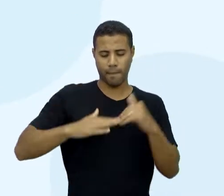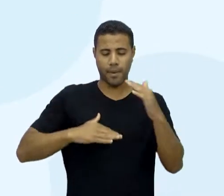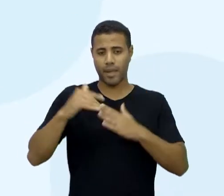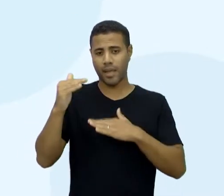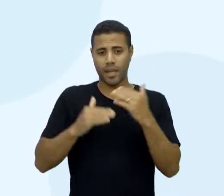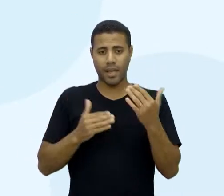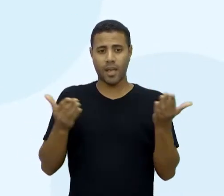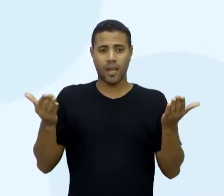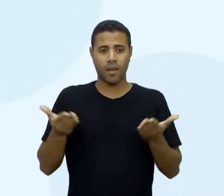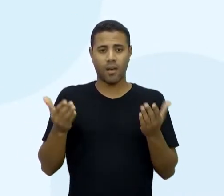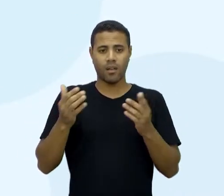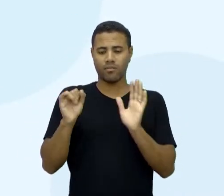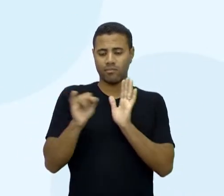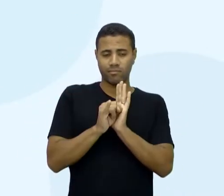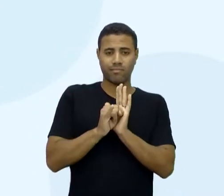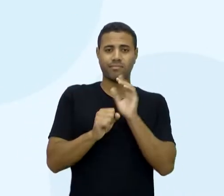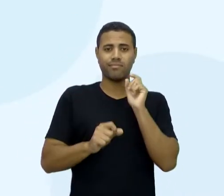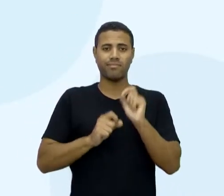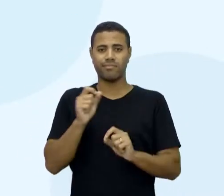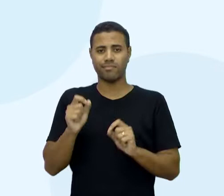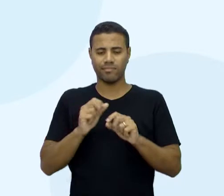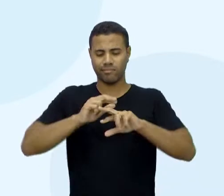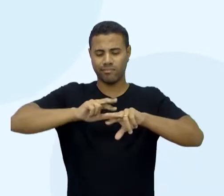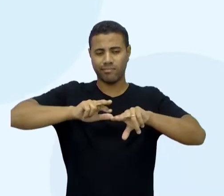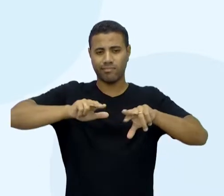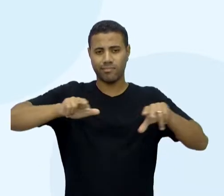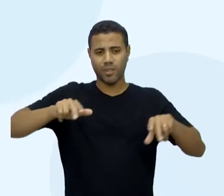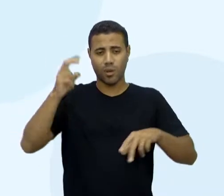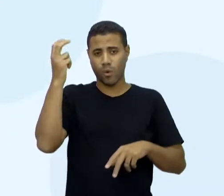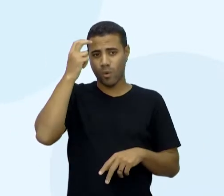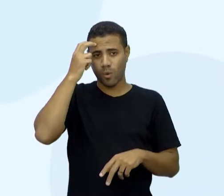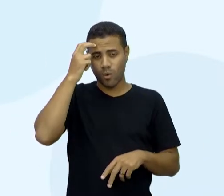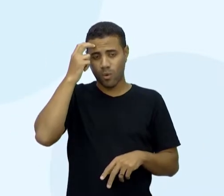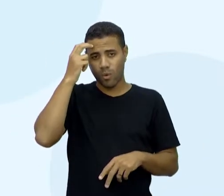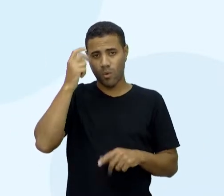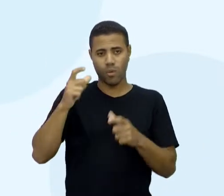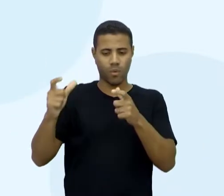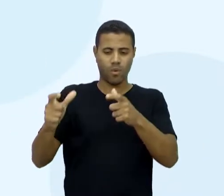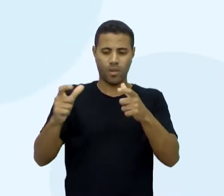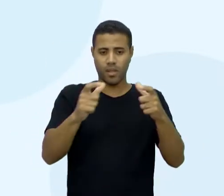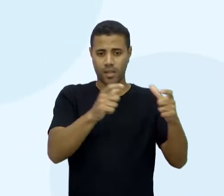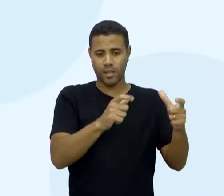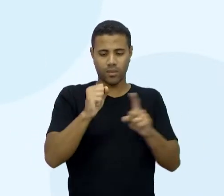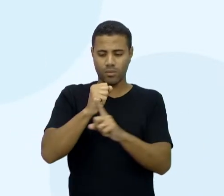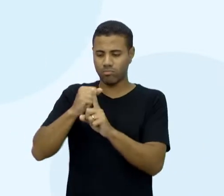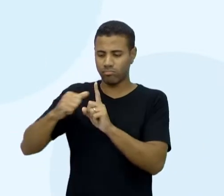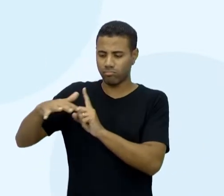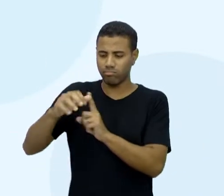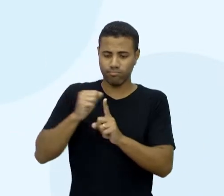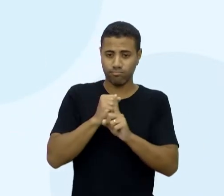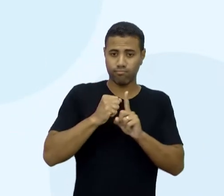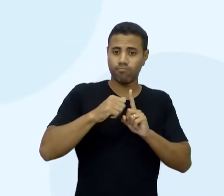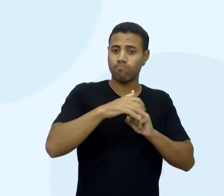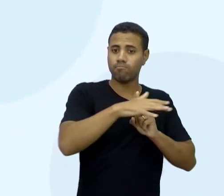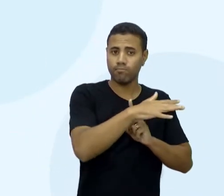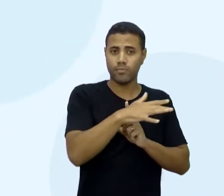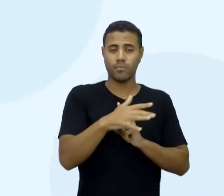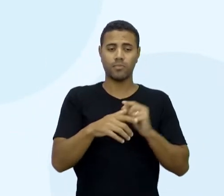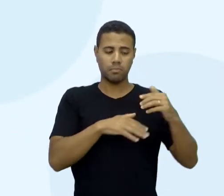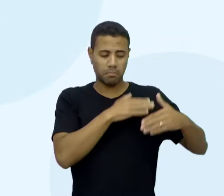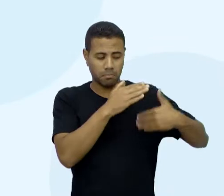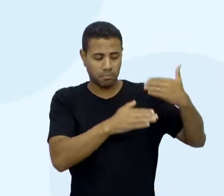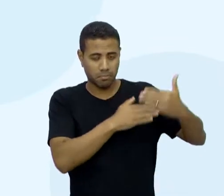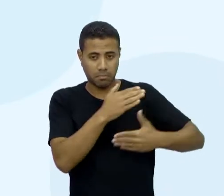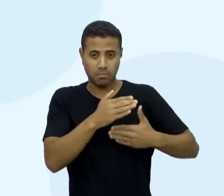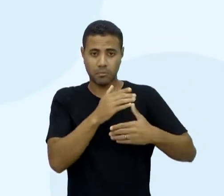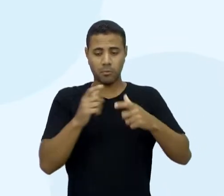caracterizam a identidade e a diversidade cultural de diferentes sociedades inseridas no tempo e